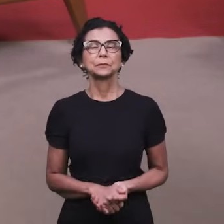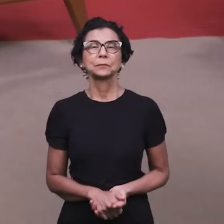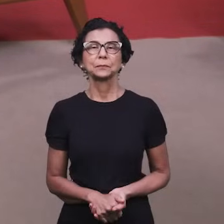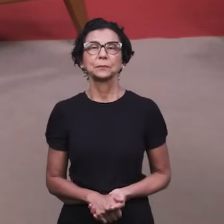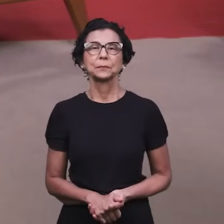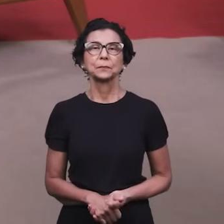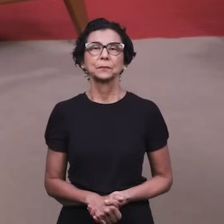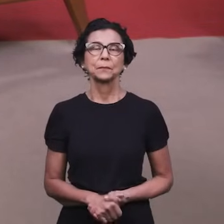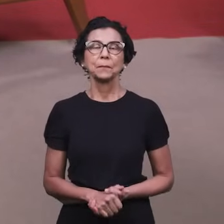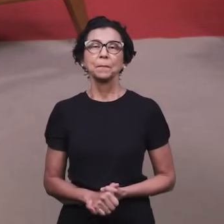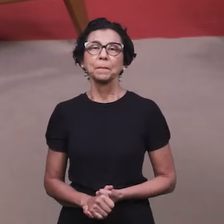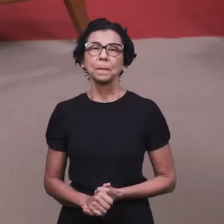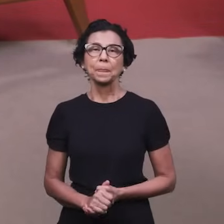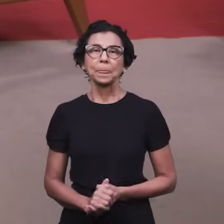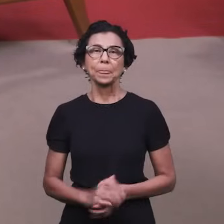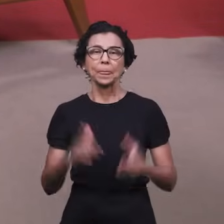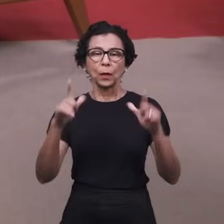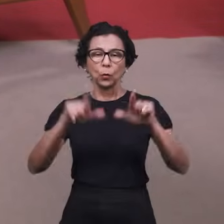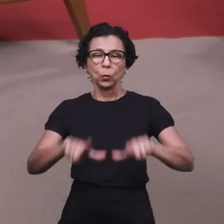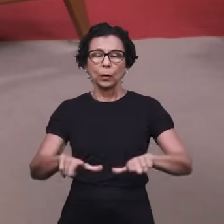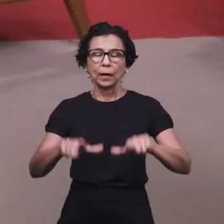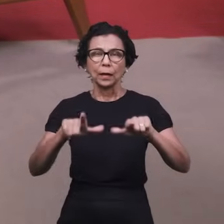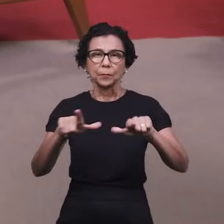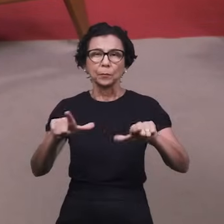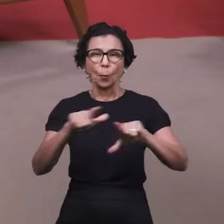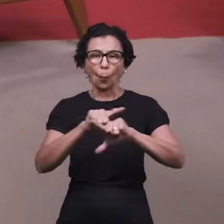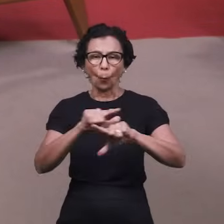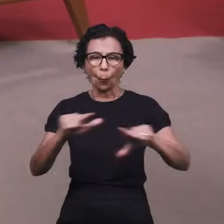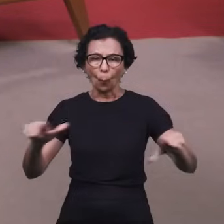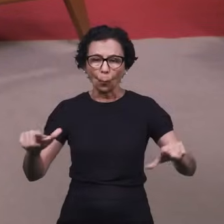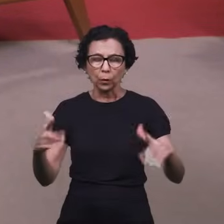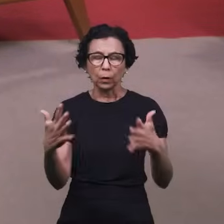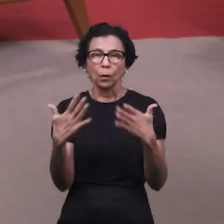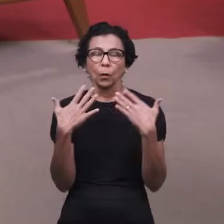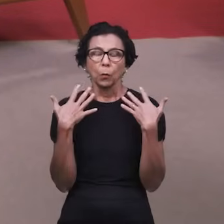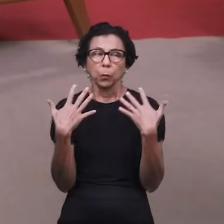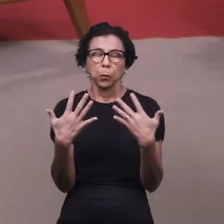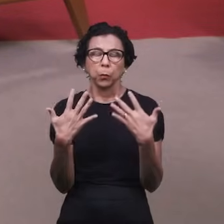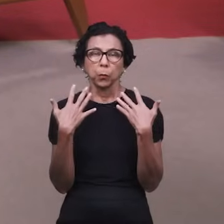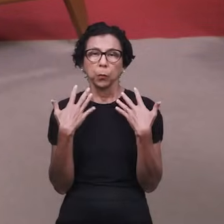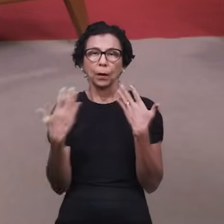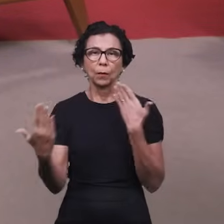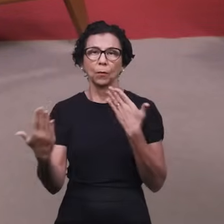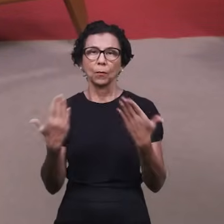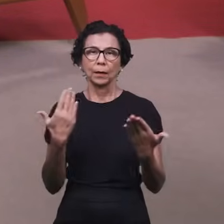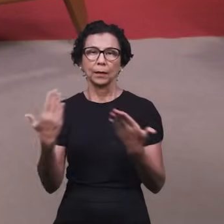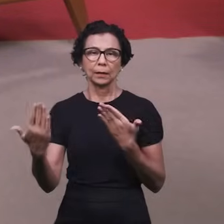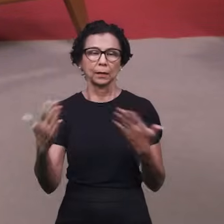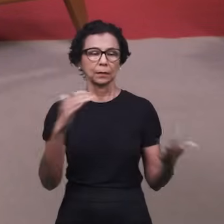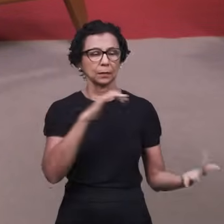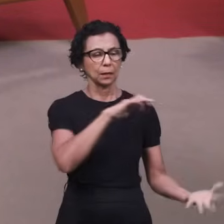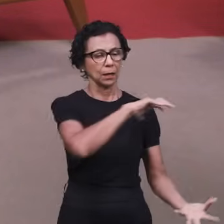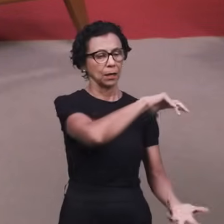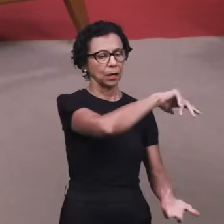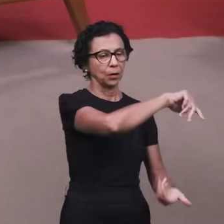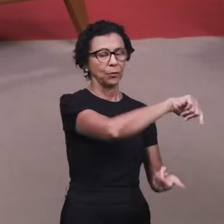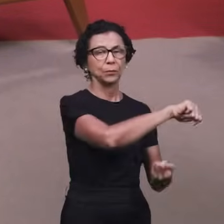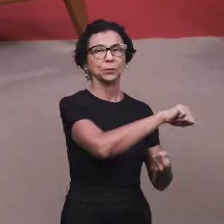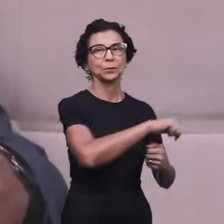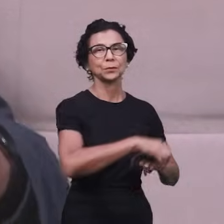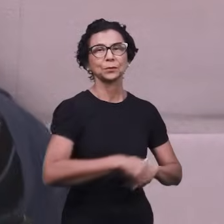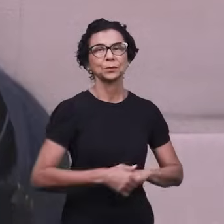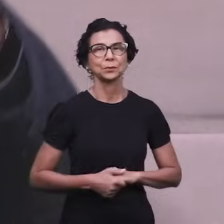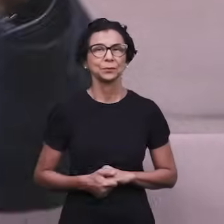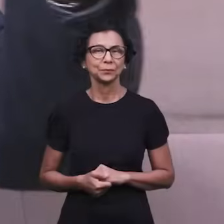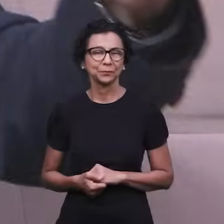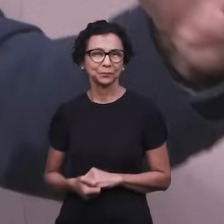do mundo como da jornada da vida. Exatamente. O mundo é árido com relação ao temor de Deus.